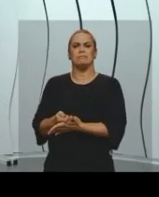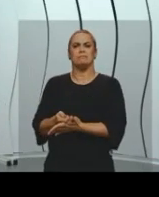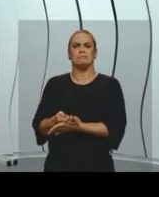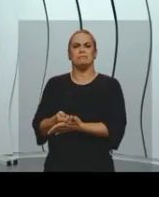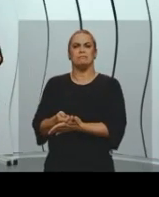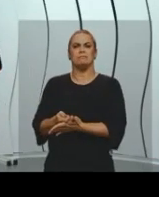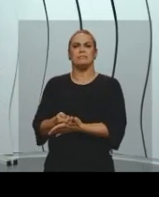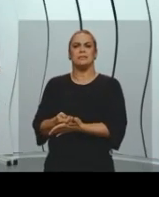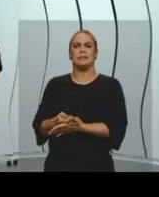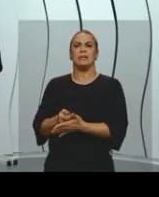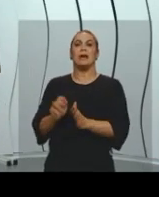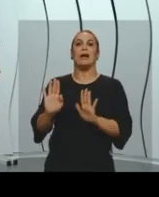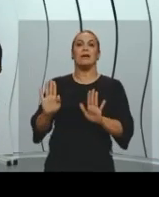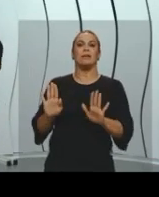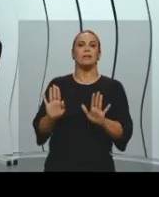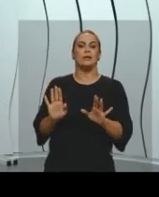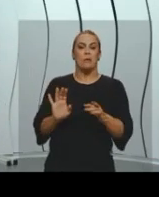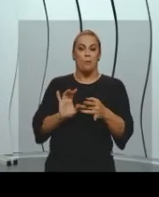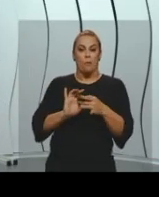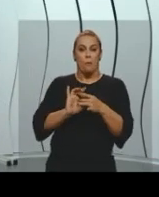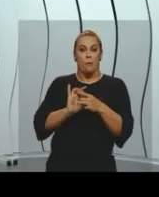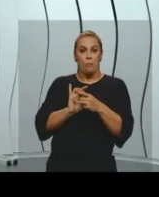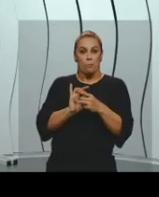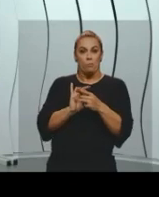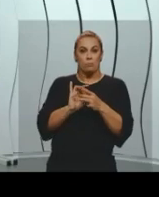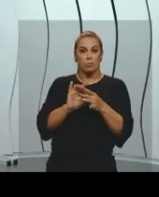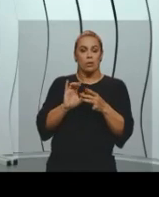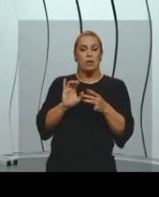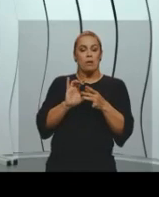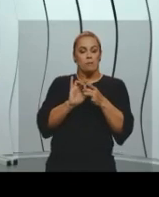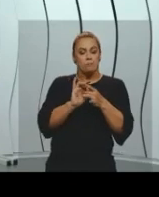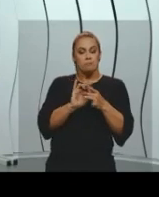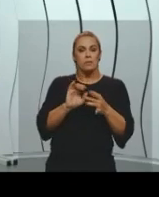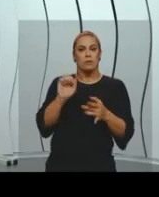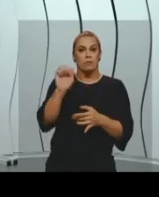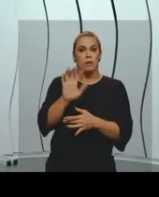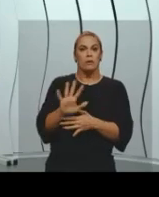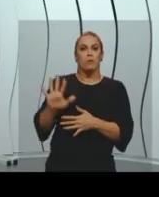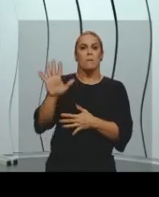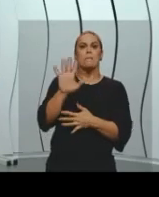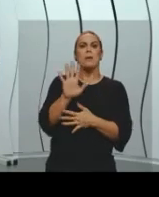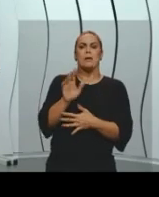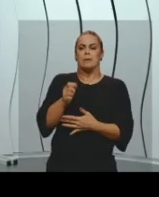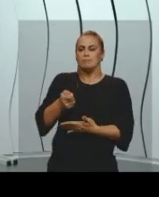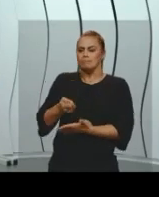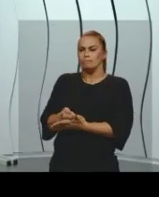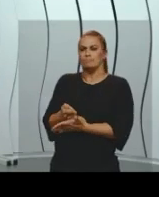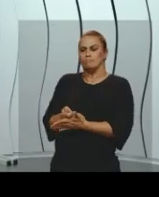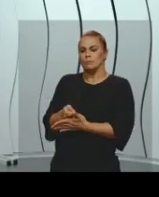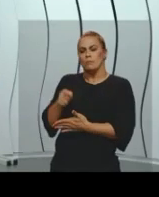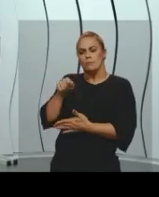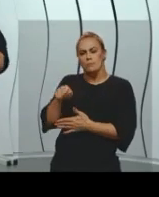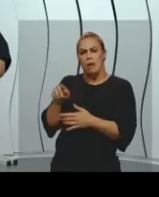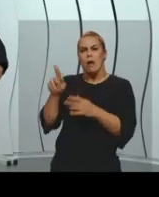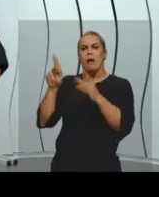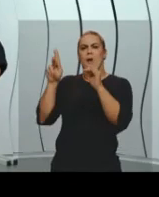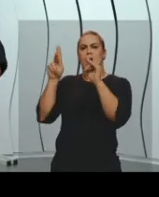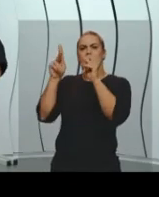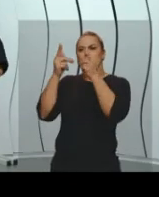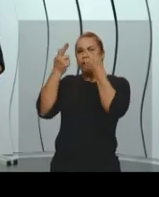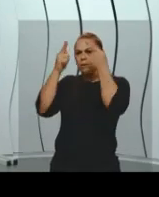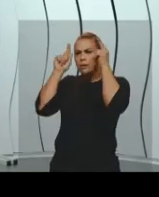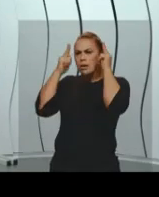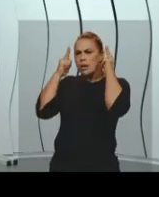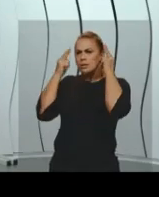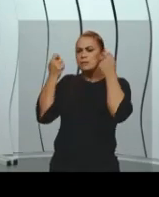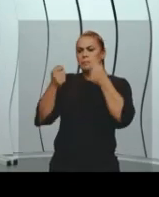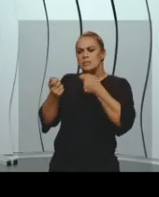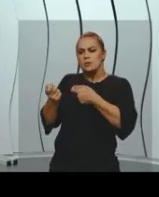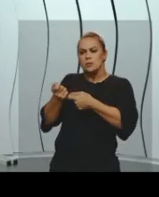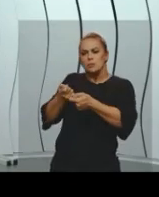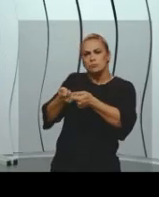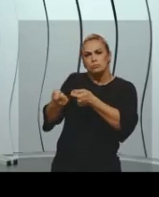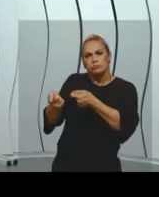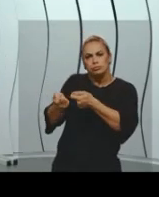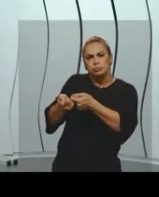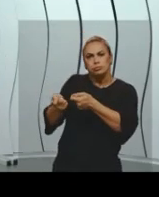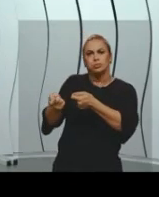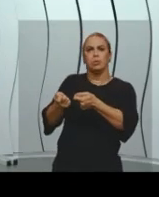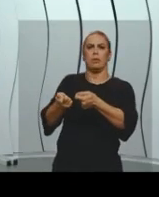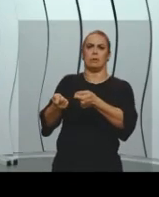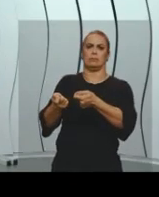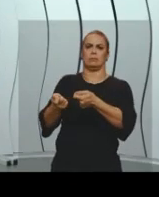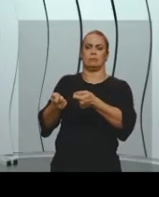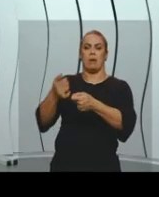Exigiram do governo grego medidas de maior controle na economia para evitar exatamente que a Grécia